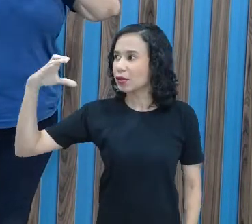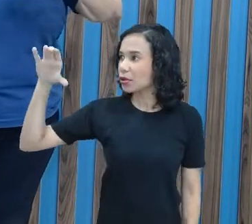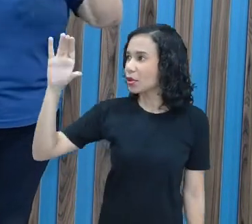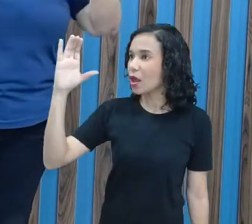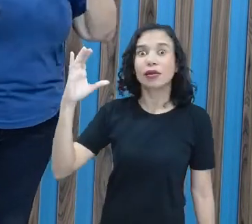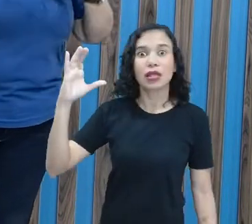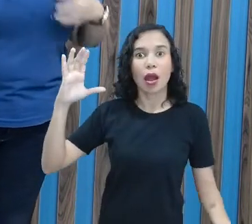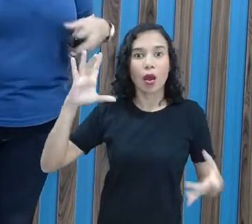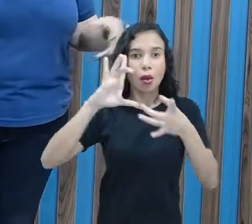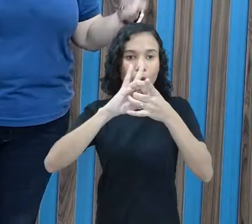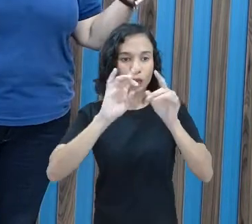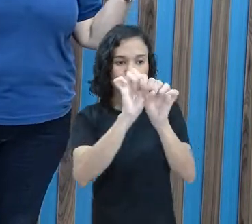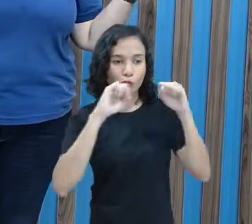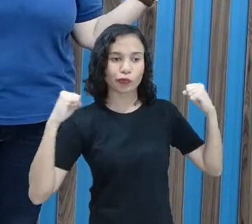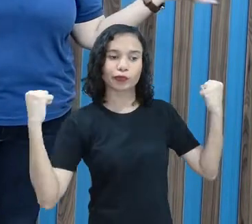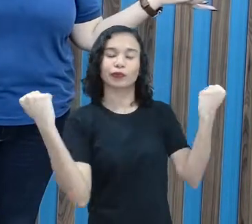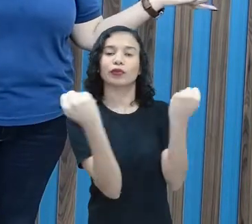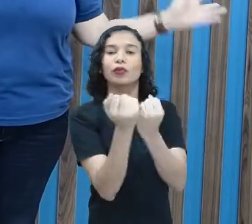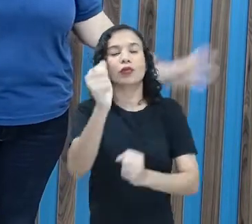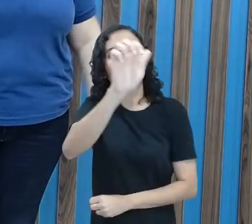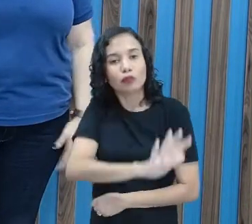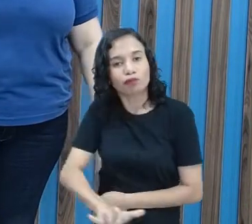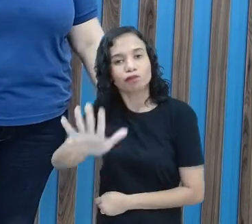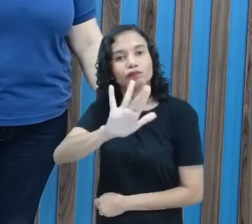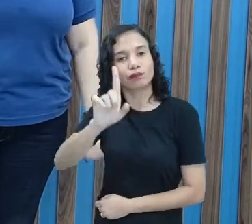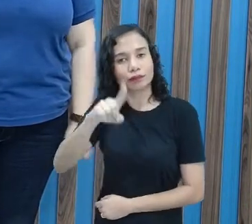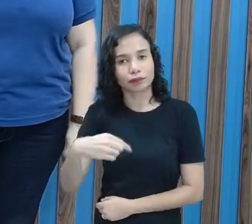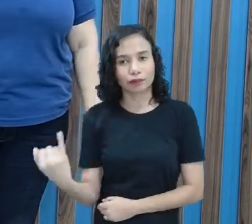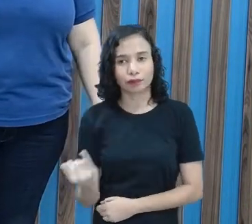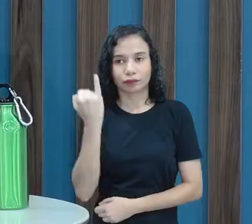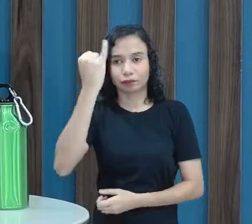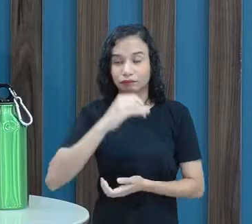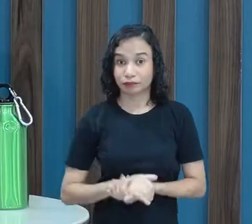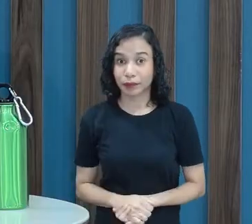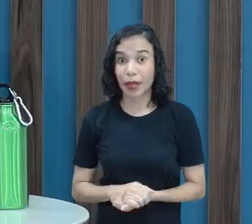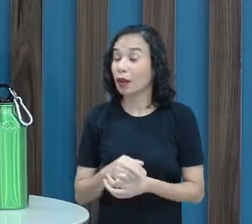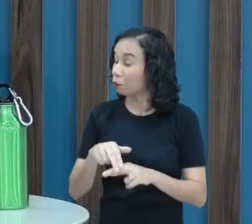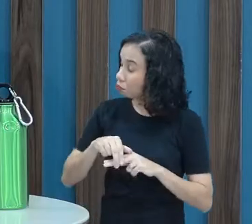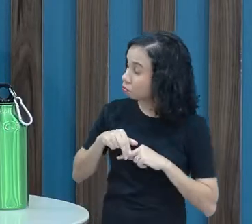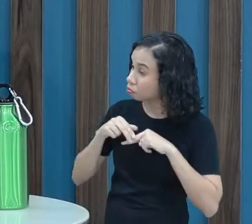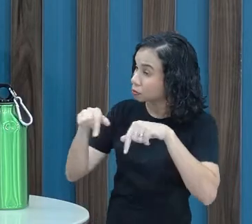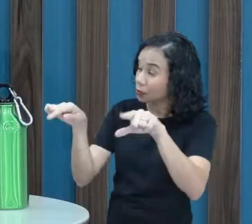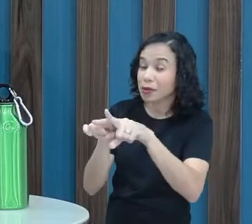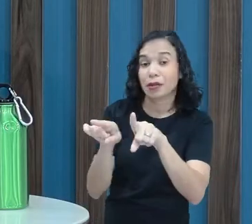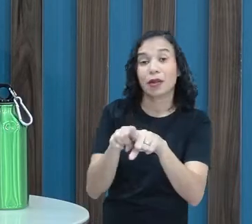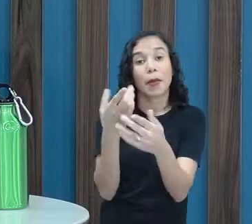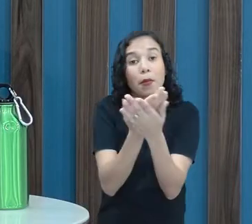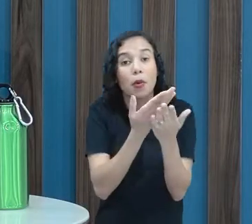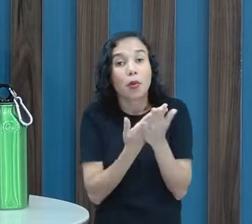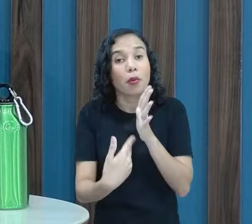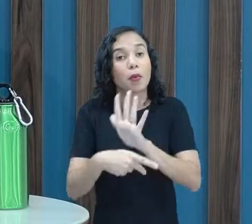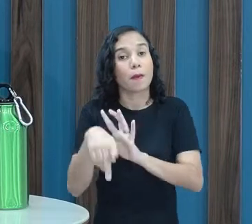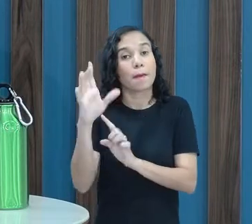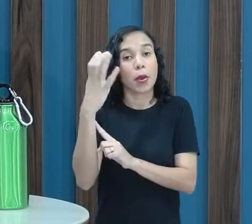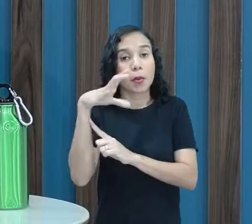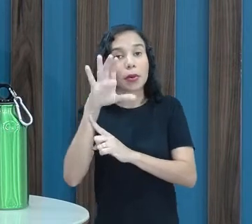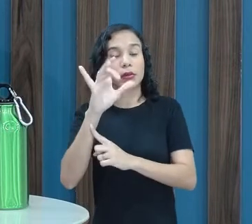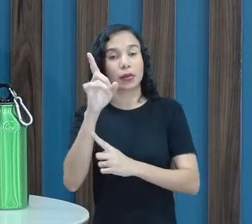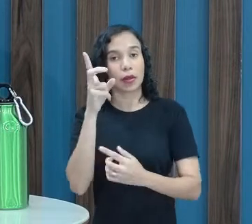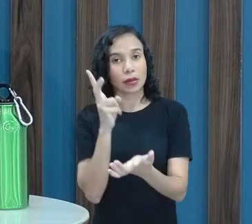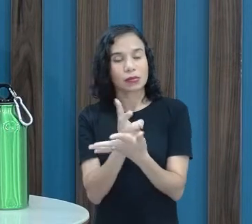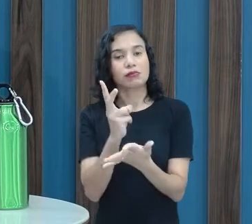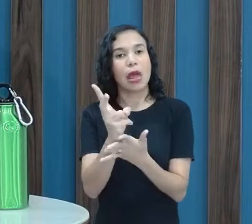a sociedade, né, é uma coisa que é importante. Até porque, né, os estudos científicos,